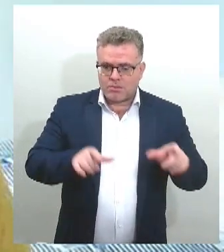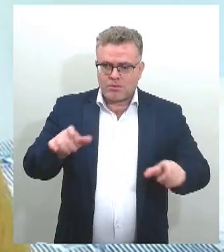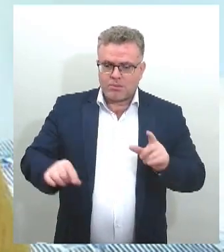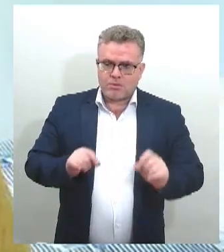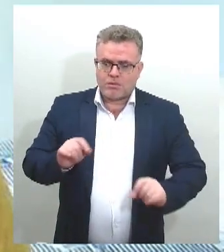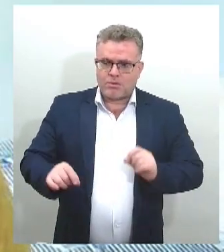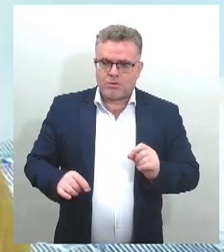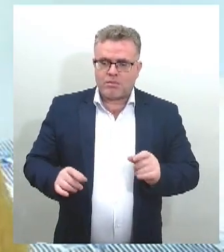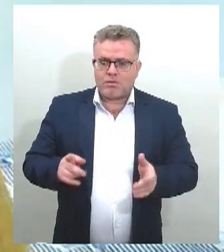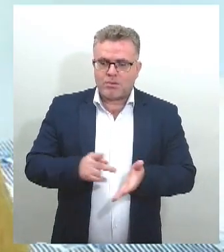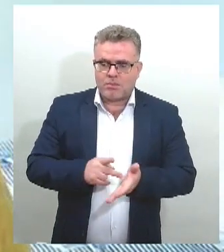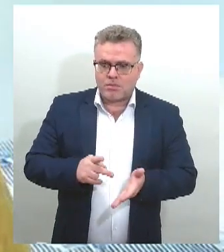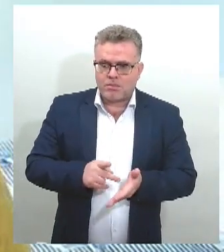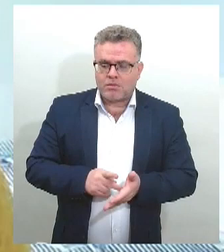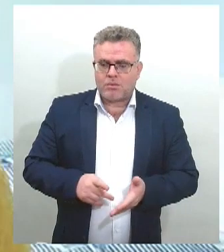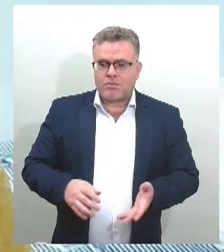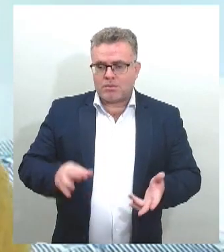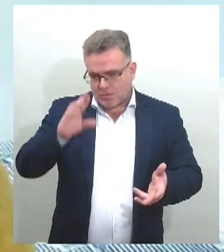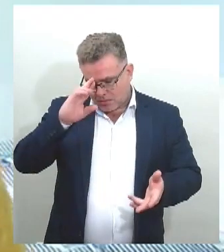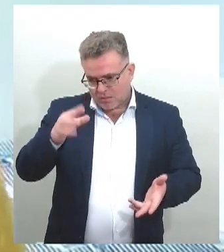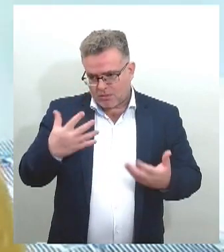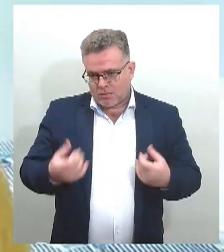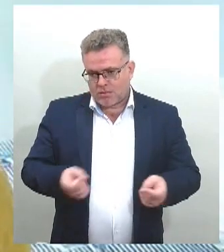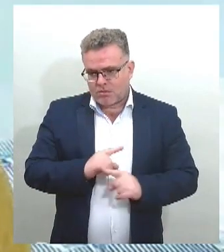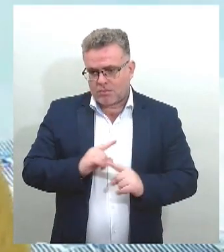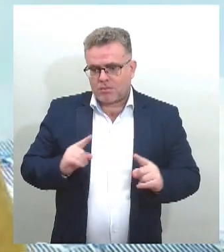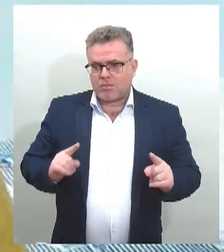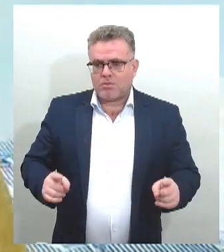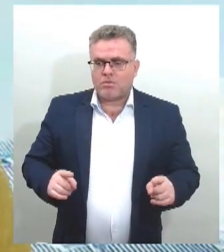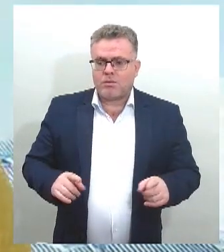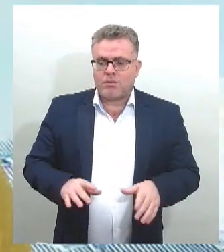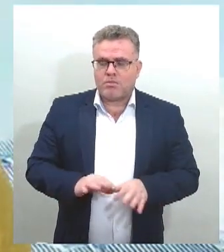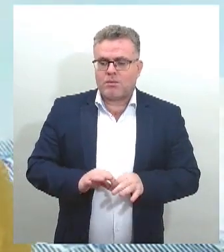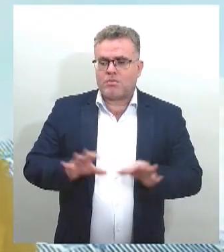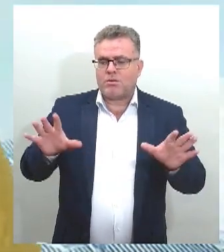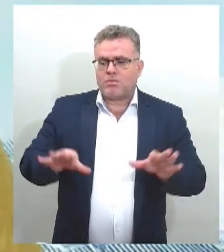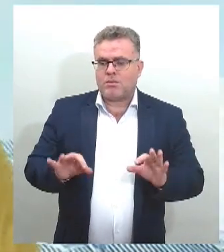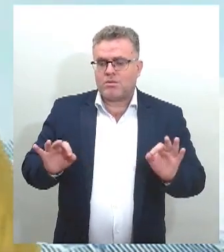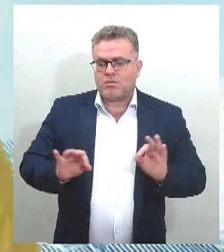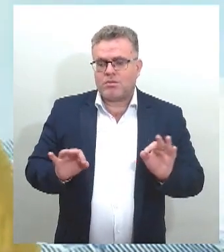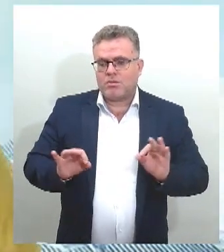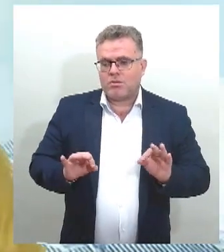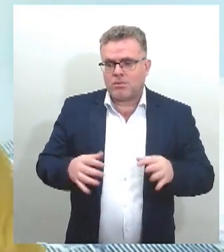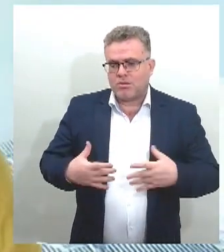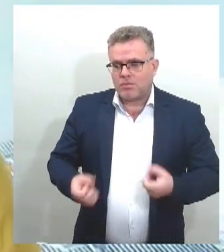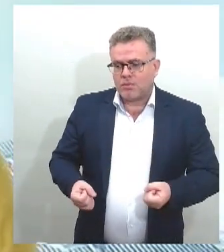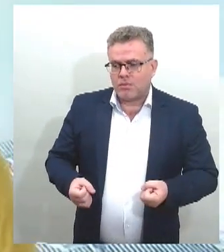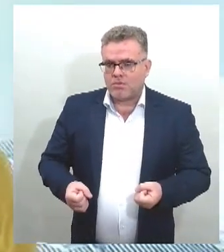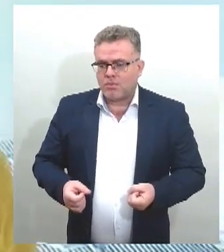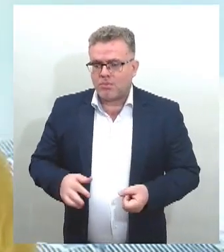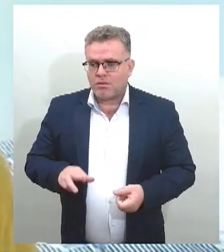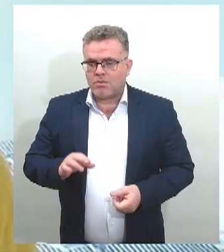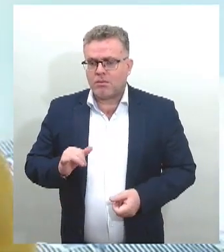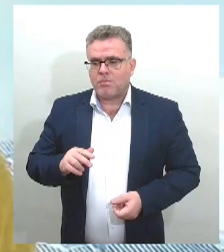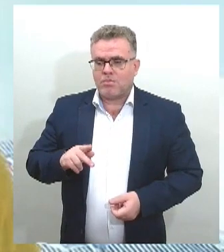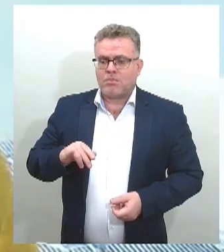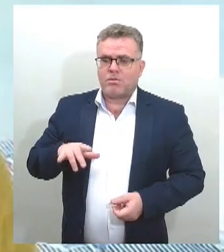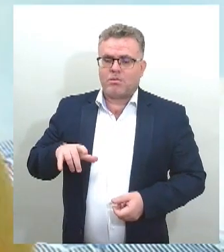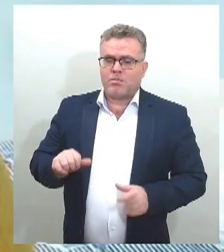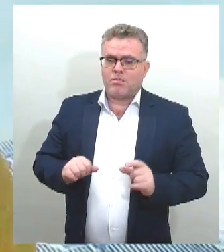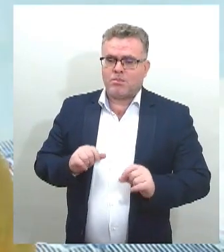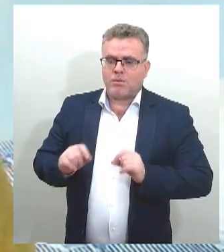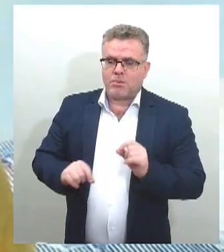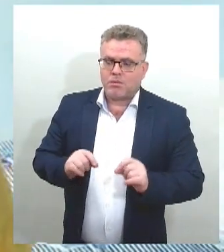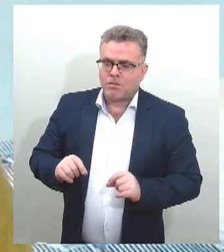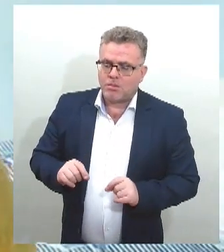engenho, insatisfeitos com a abolição, que aderiram à República. Mas esses